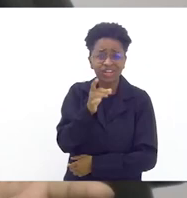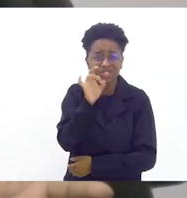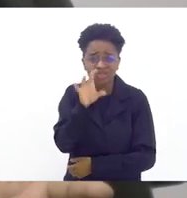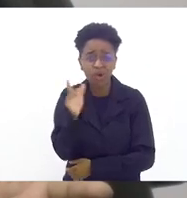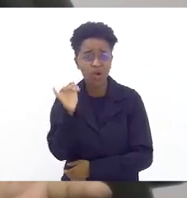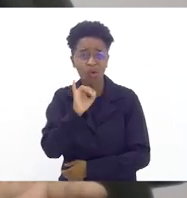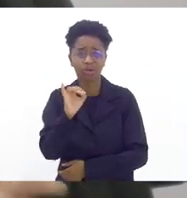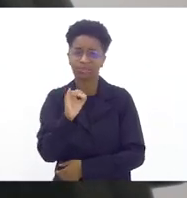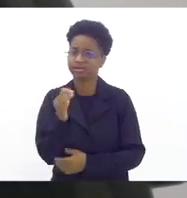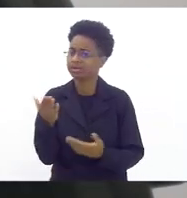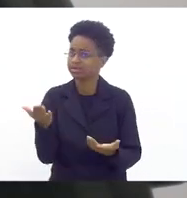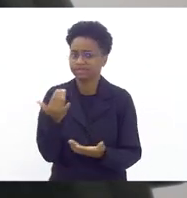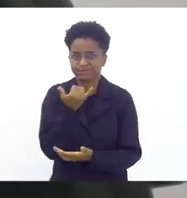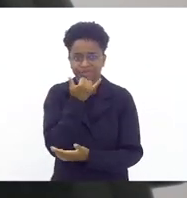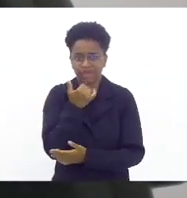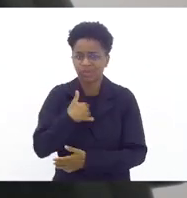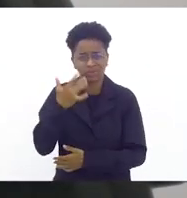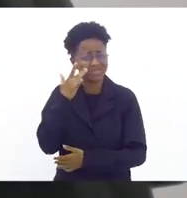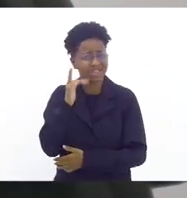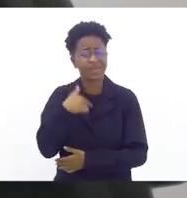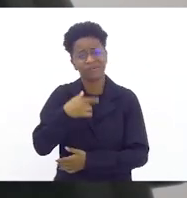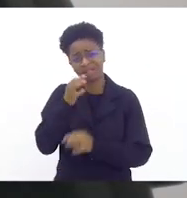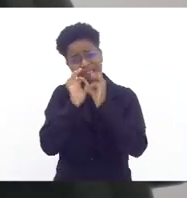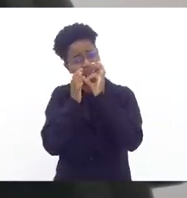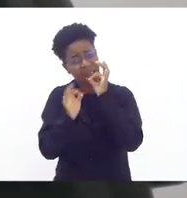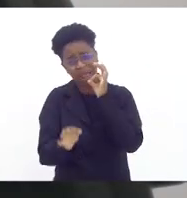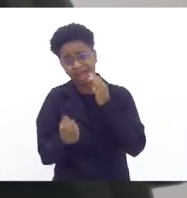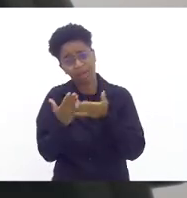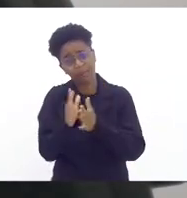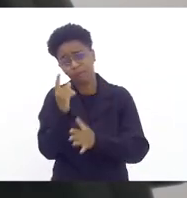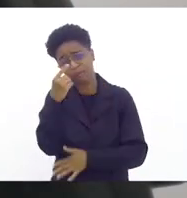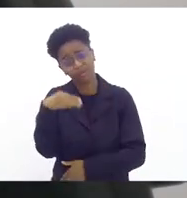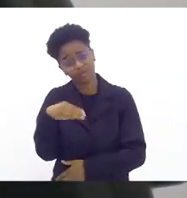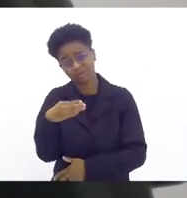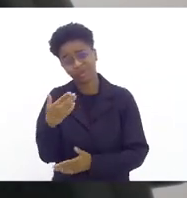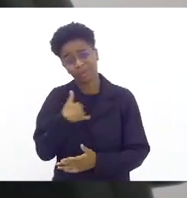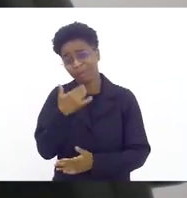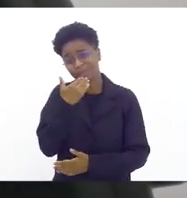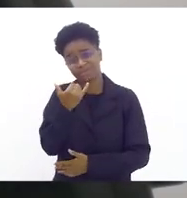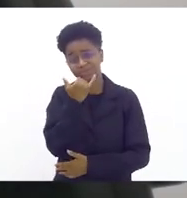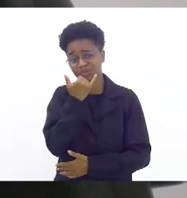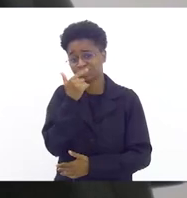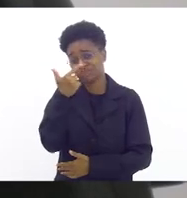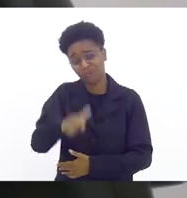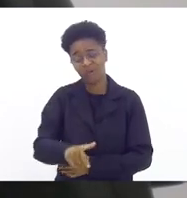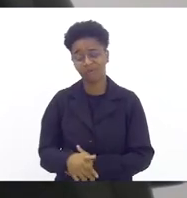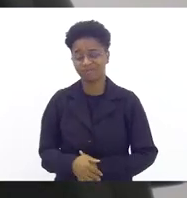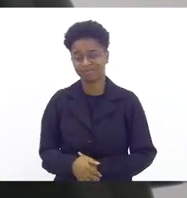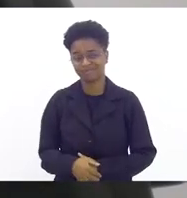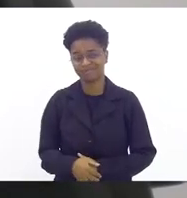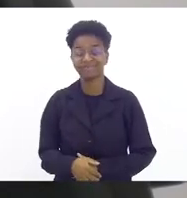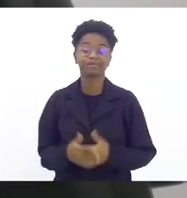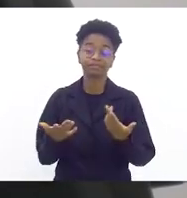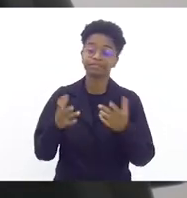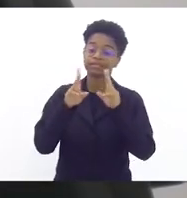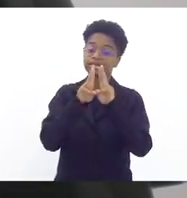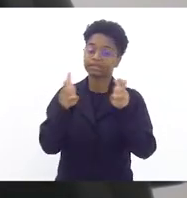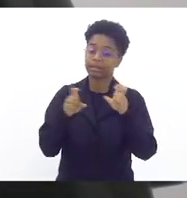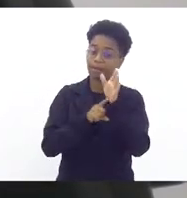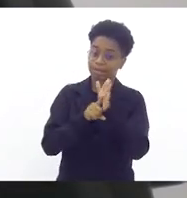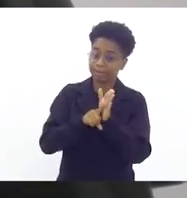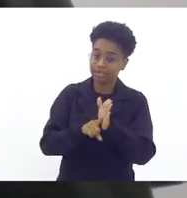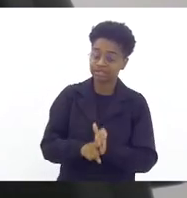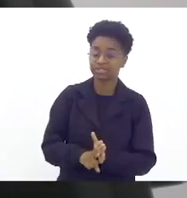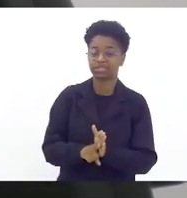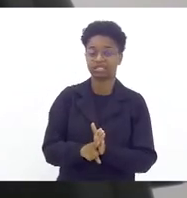como as dicas, eu não sei, eu sei que eu sou tagarela, mas pronto, acabou um minuto, eu pedi desculpa de novo. a questão da pesquisa,